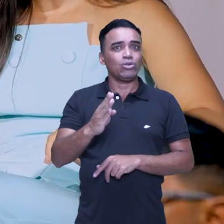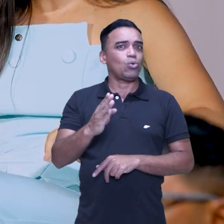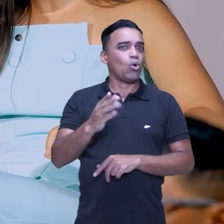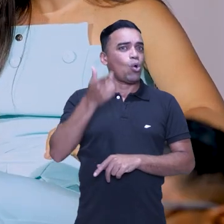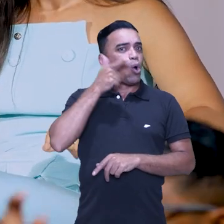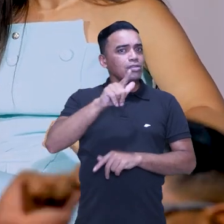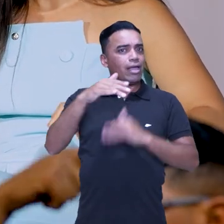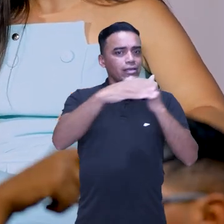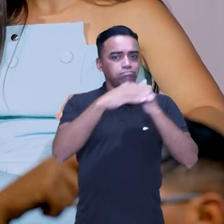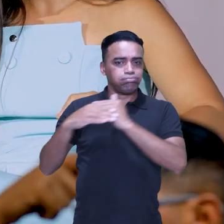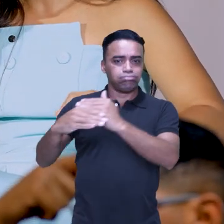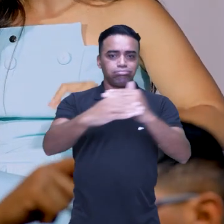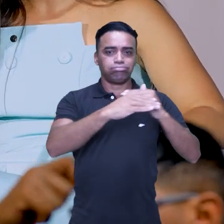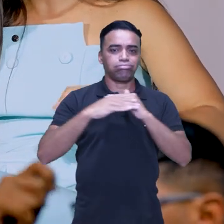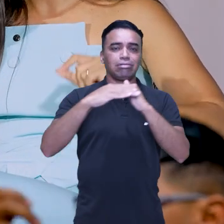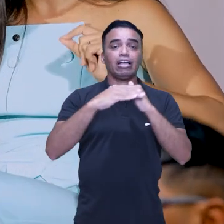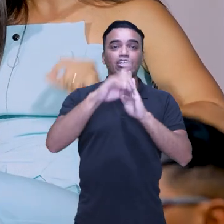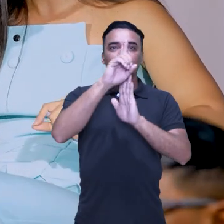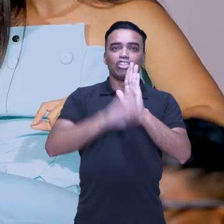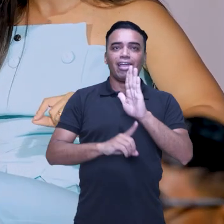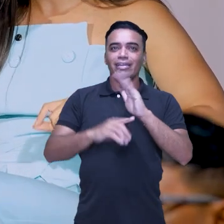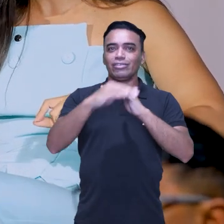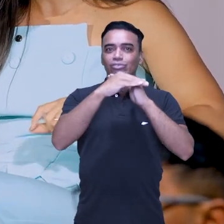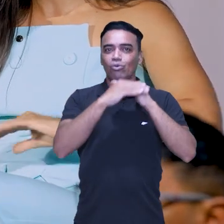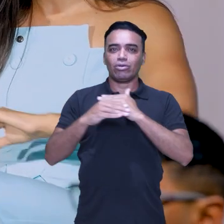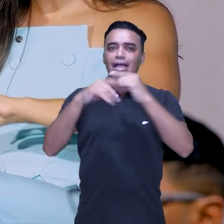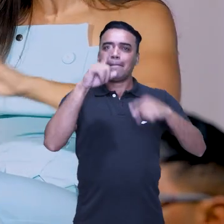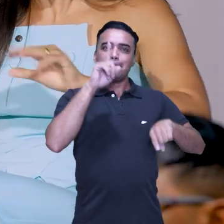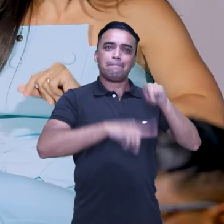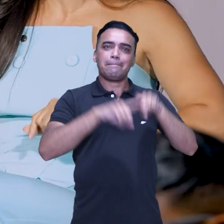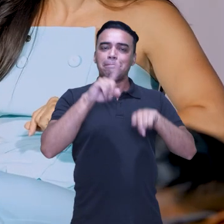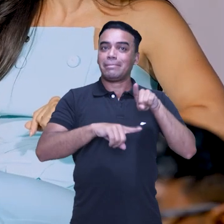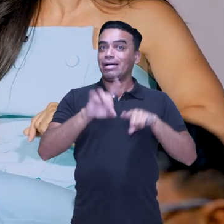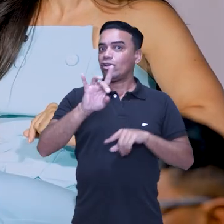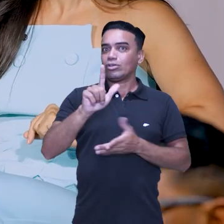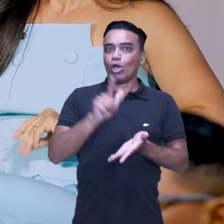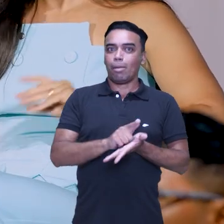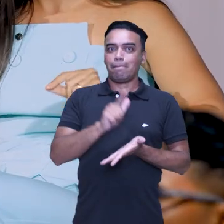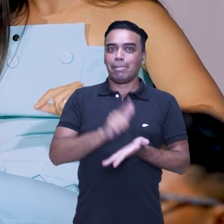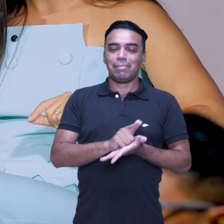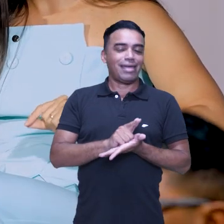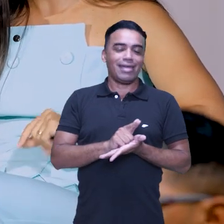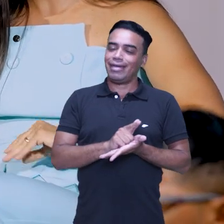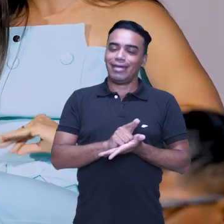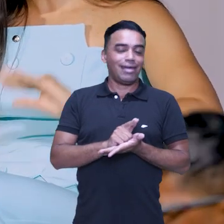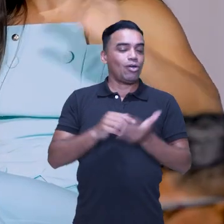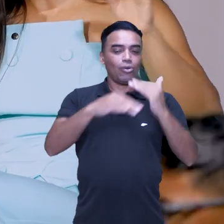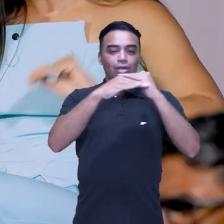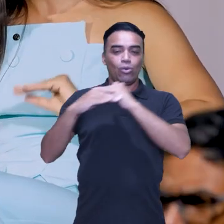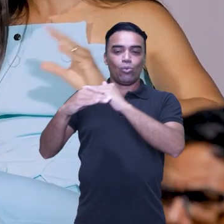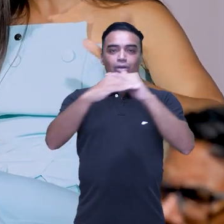uma igualdade que nós chamamos no direito de igualdade material, que é aquela que não é só no papel. É uma igualdade